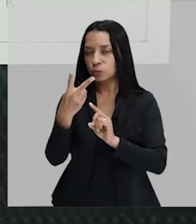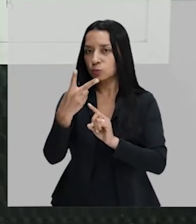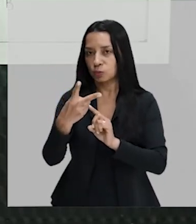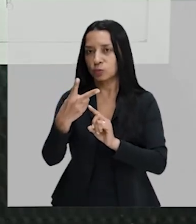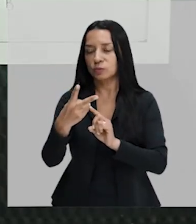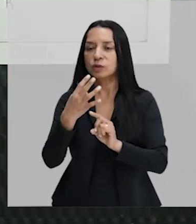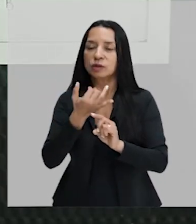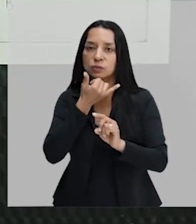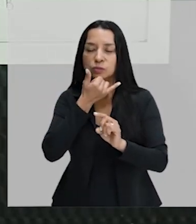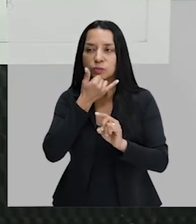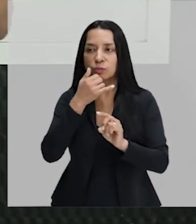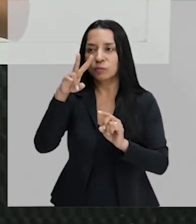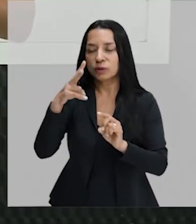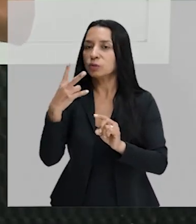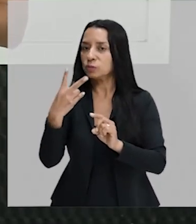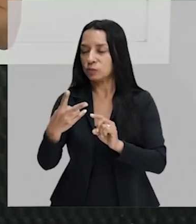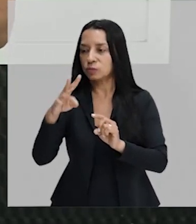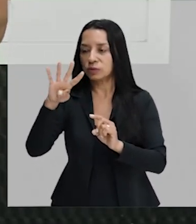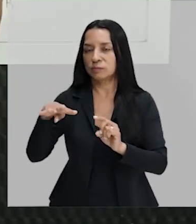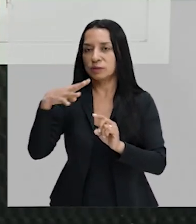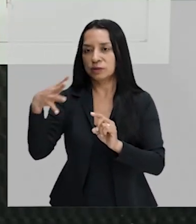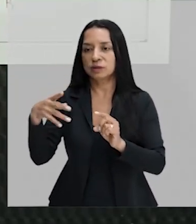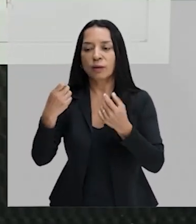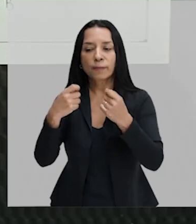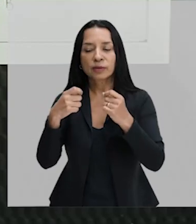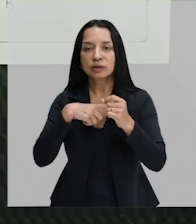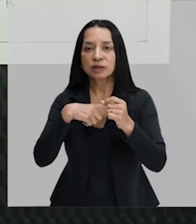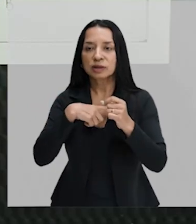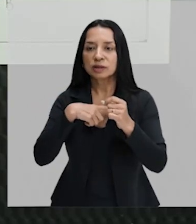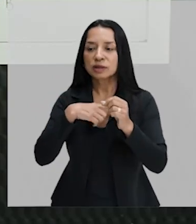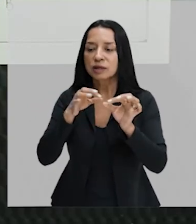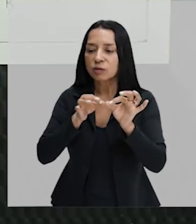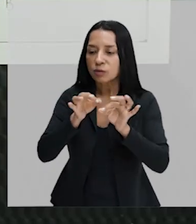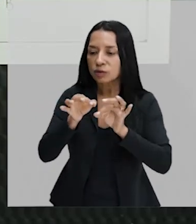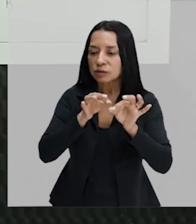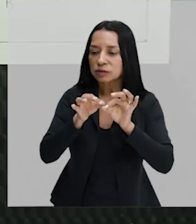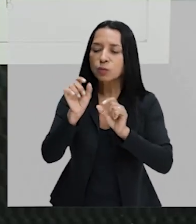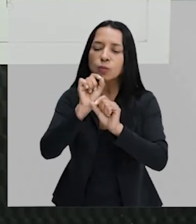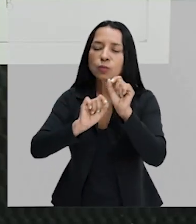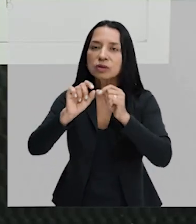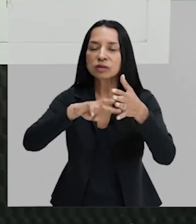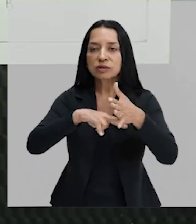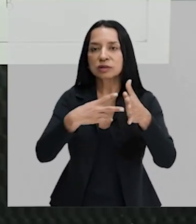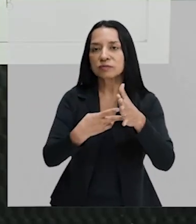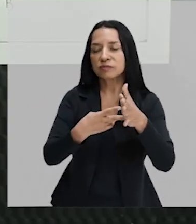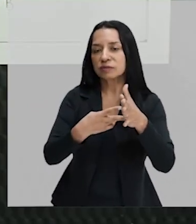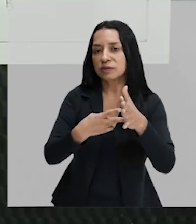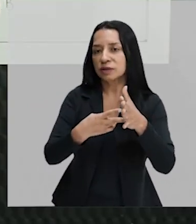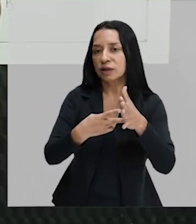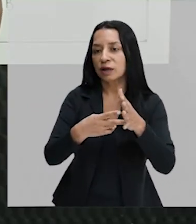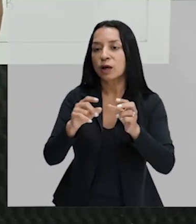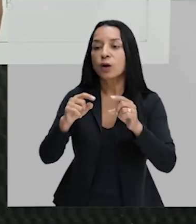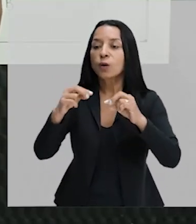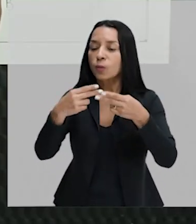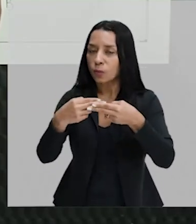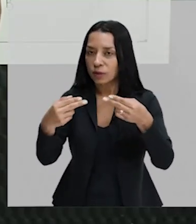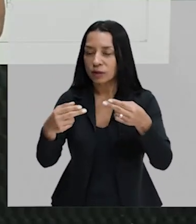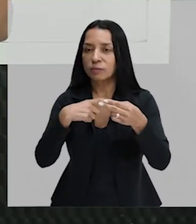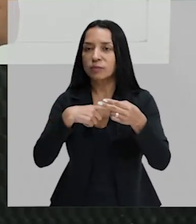a mesma ordem. O que é a ordem mesmo, galera? É aquele elemento que diz quantas linhas e quantas colunas a matriz